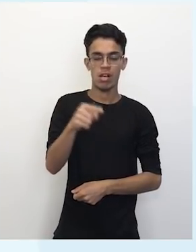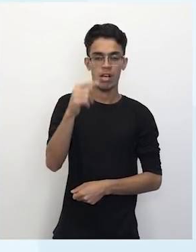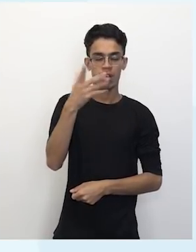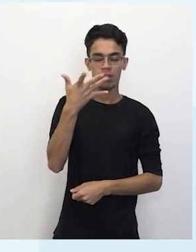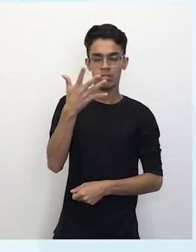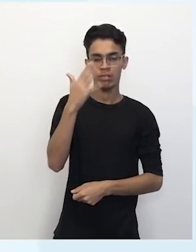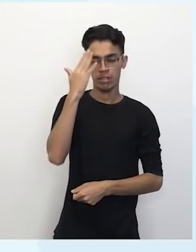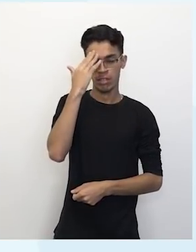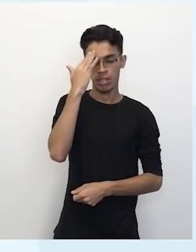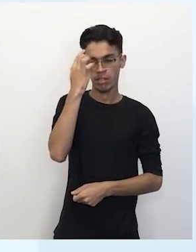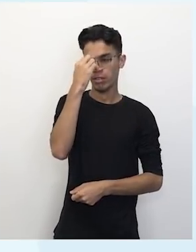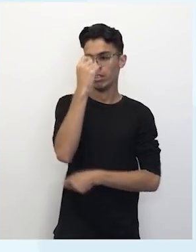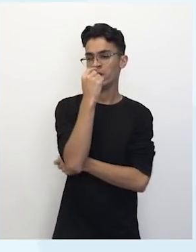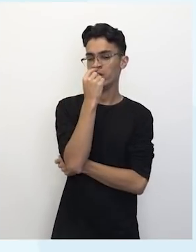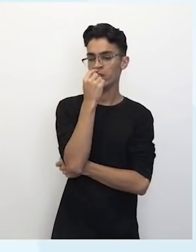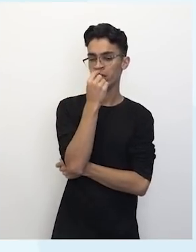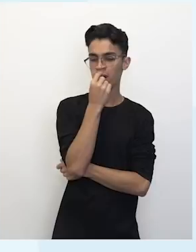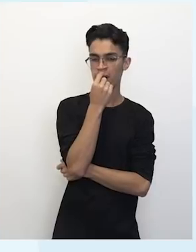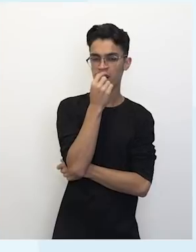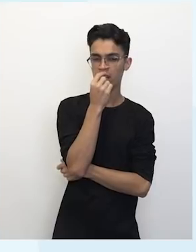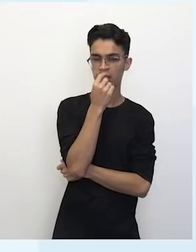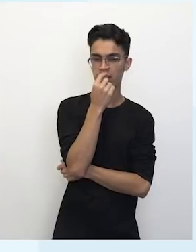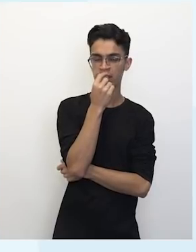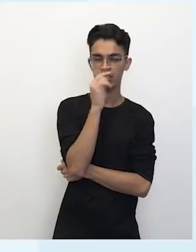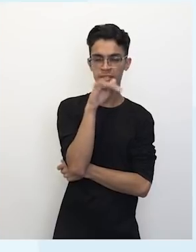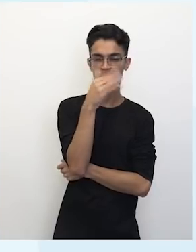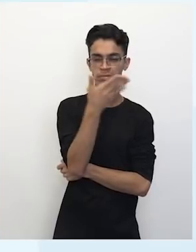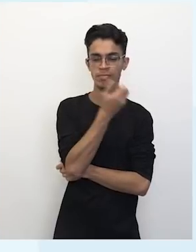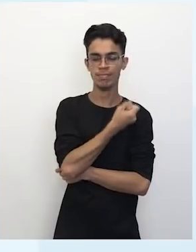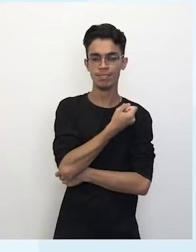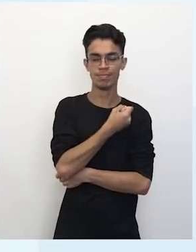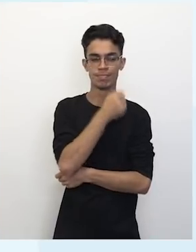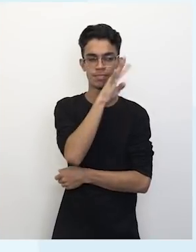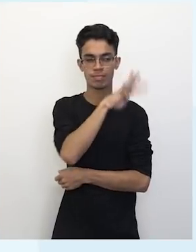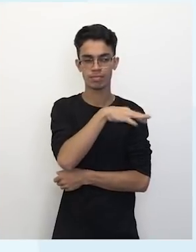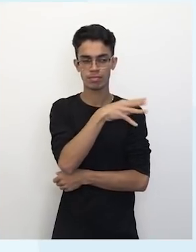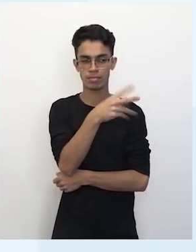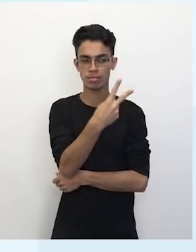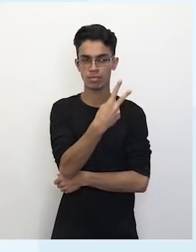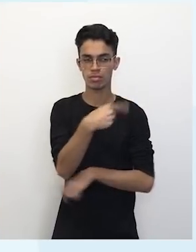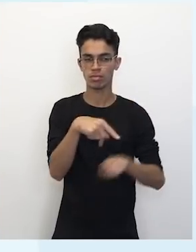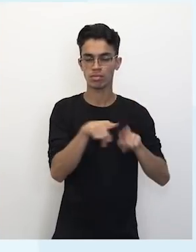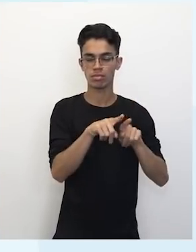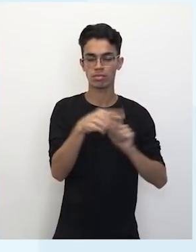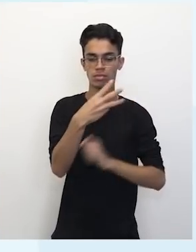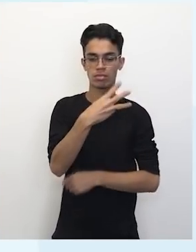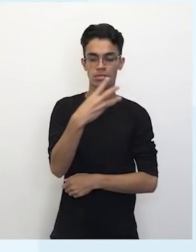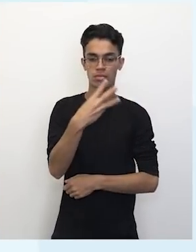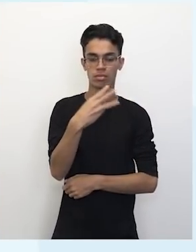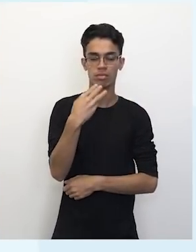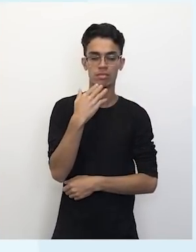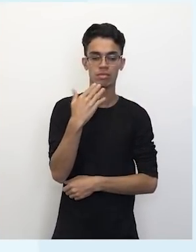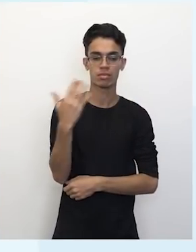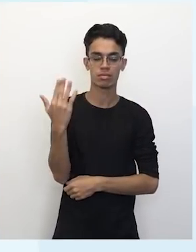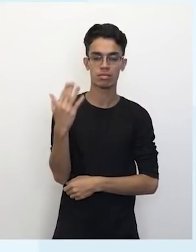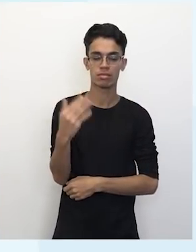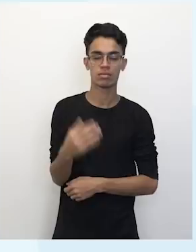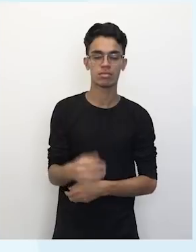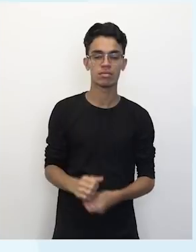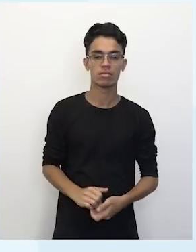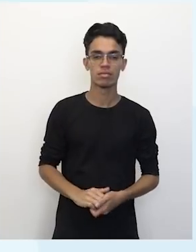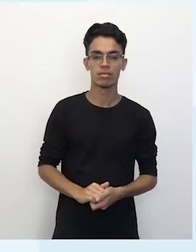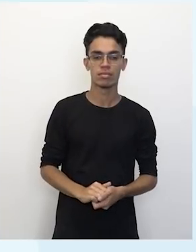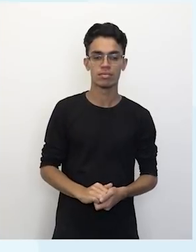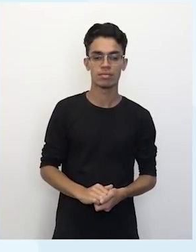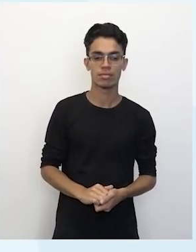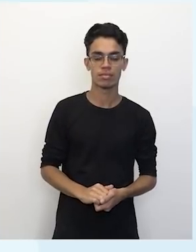MMC. Mas eu penso qual é o número que está na tabuada do 2 e do 3 ao mesmo tempo. Então, olha lá, troco pelas frações equivalentes,